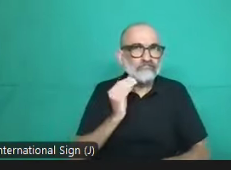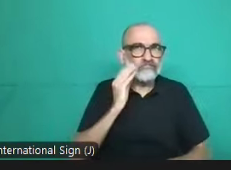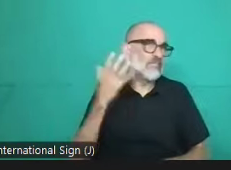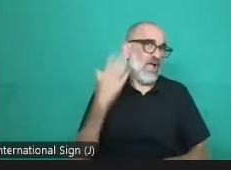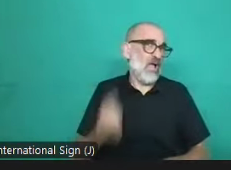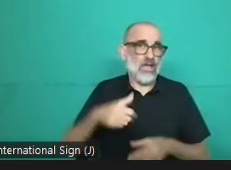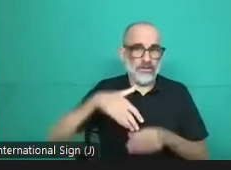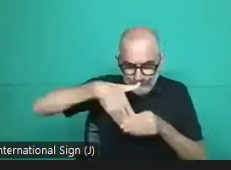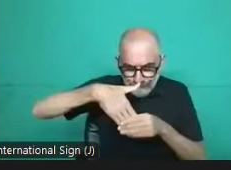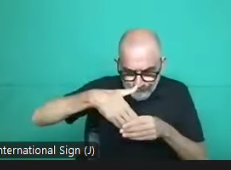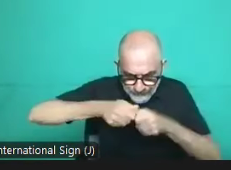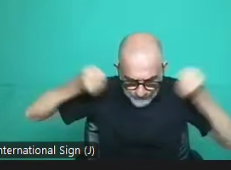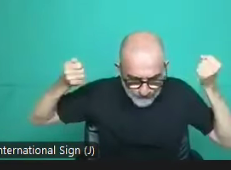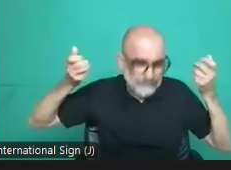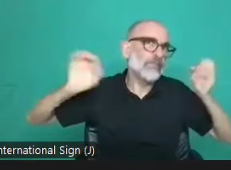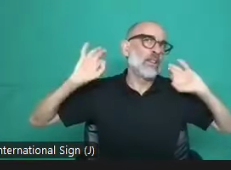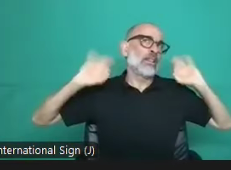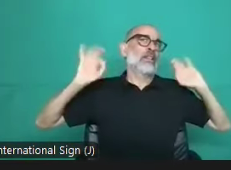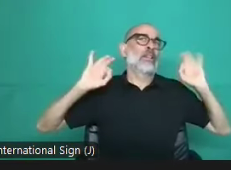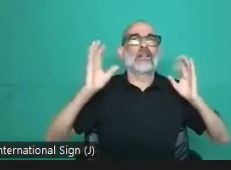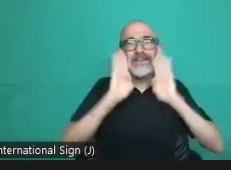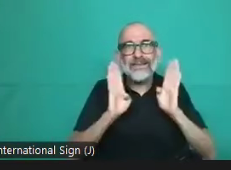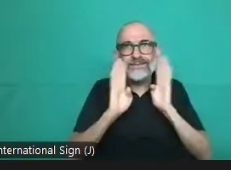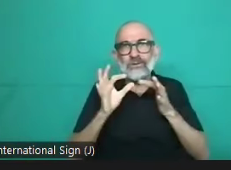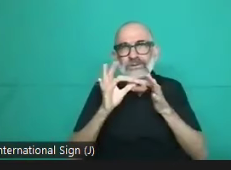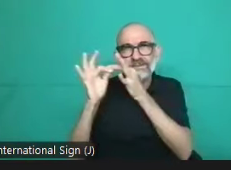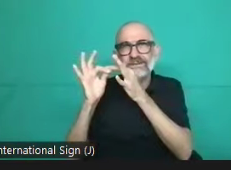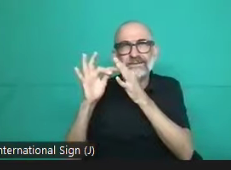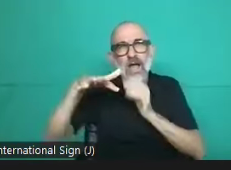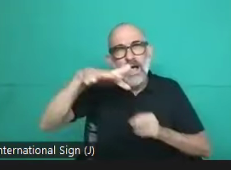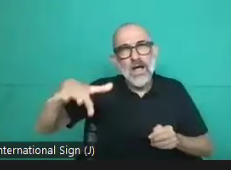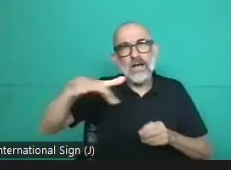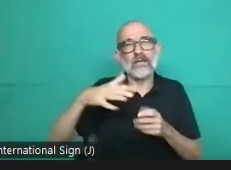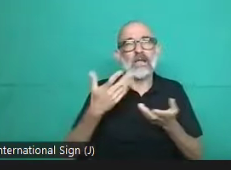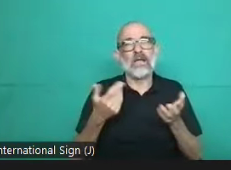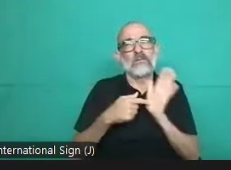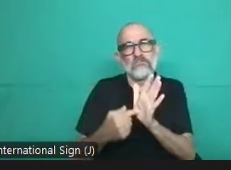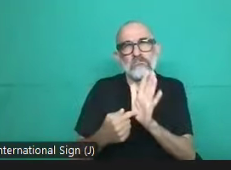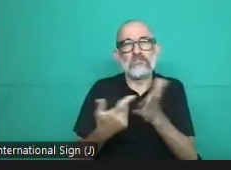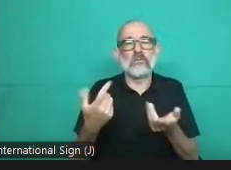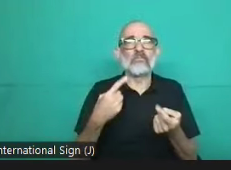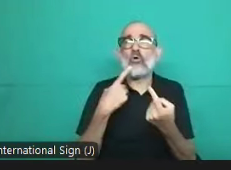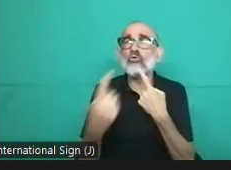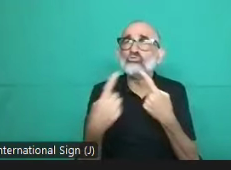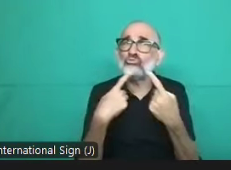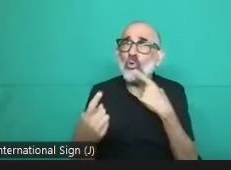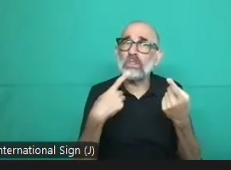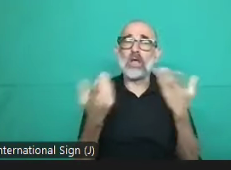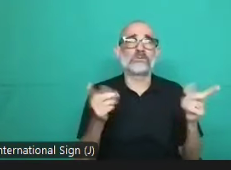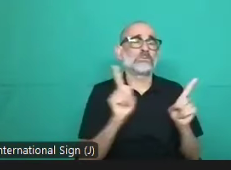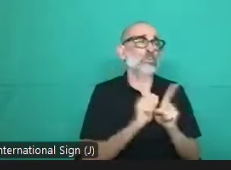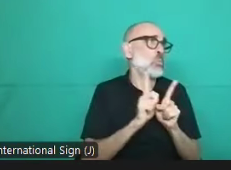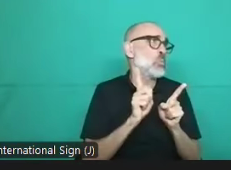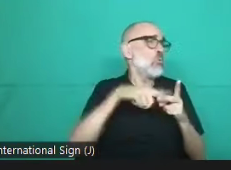consultas e exames especializados, longo tempo de espera para realizar essas consultas, esses exames na